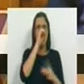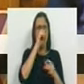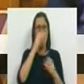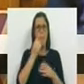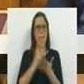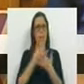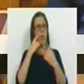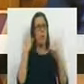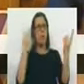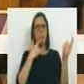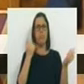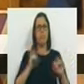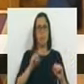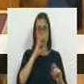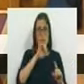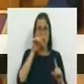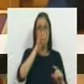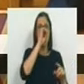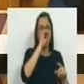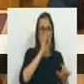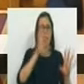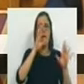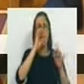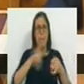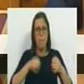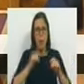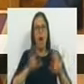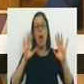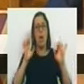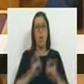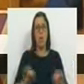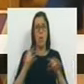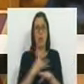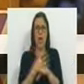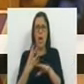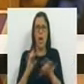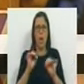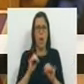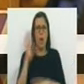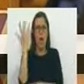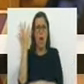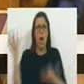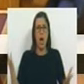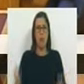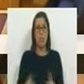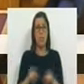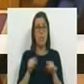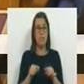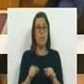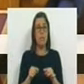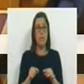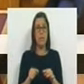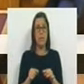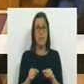parques públicos, porque se fosse usado em jardins e parques públicos, não haveria relva nem havia árvores, porque o produto,